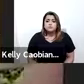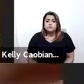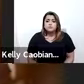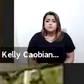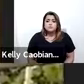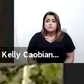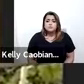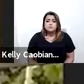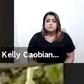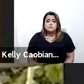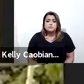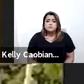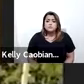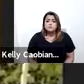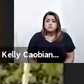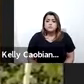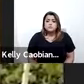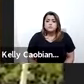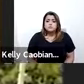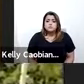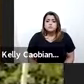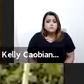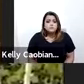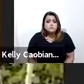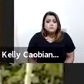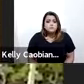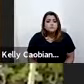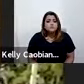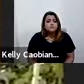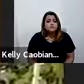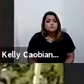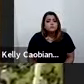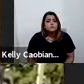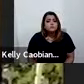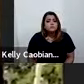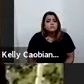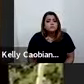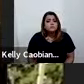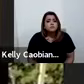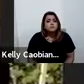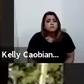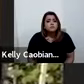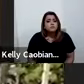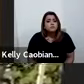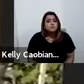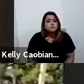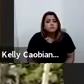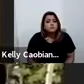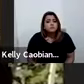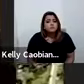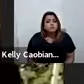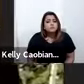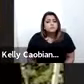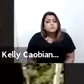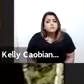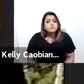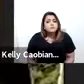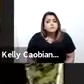não. Quem não acredita nisso, não deveria estar aqui, deveria estar em